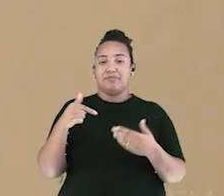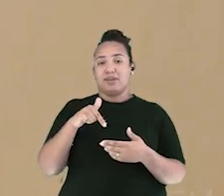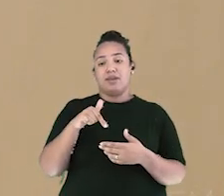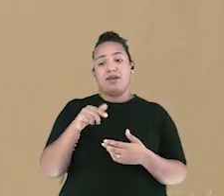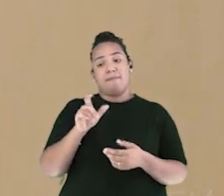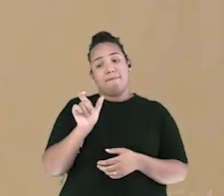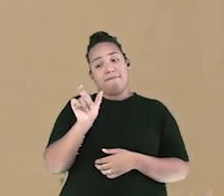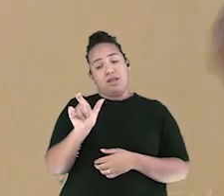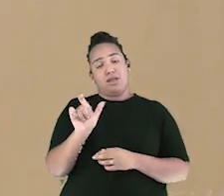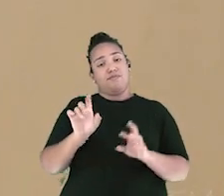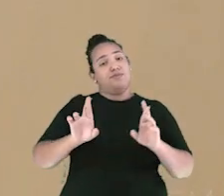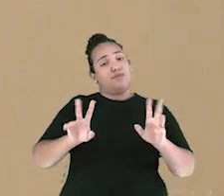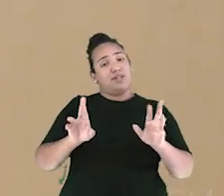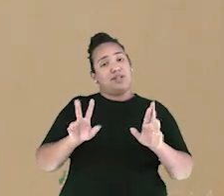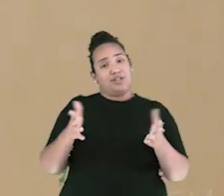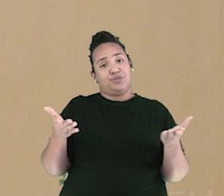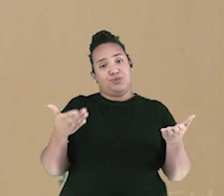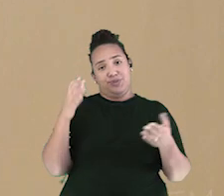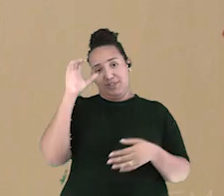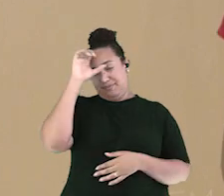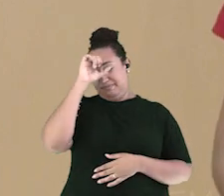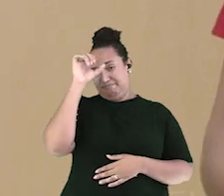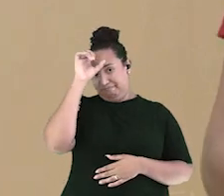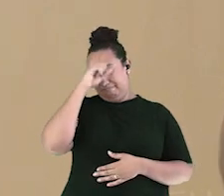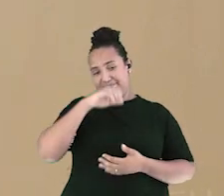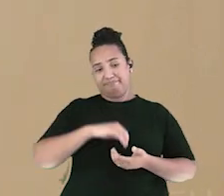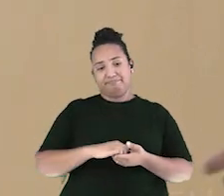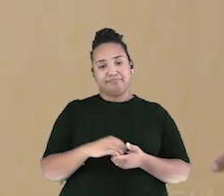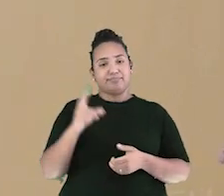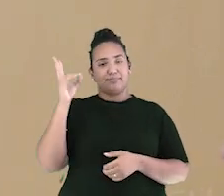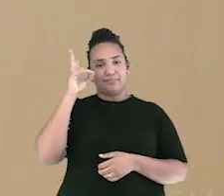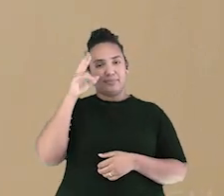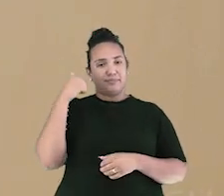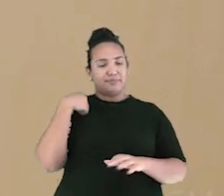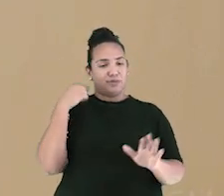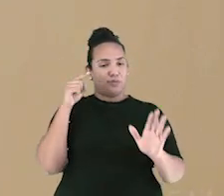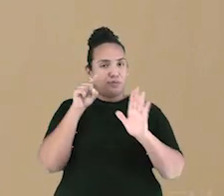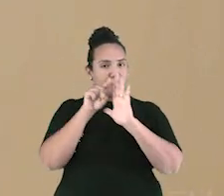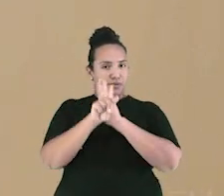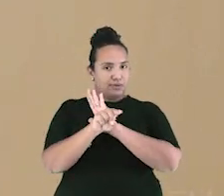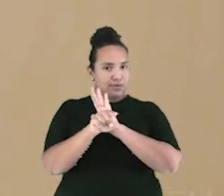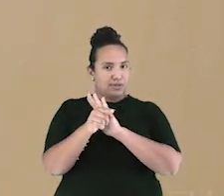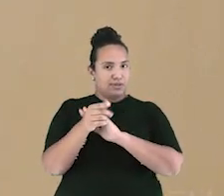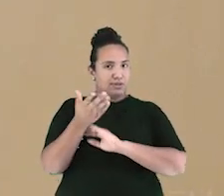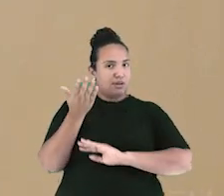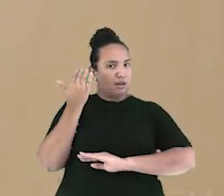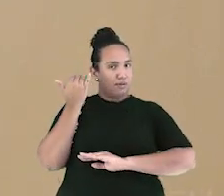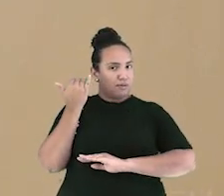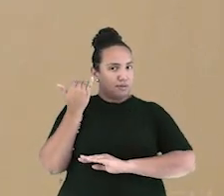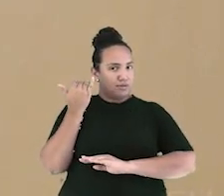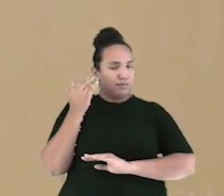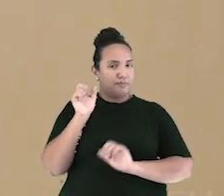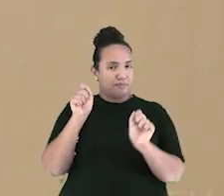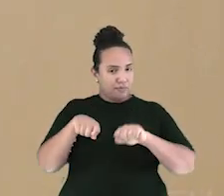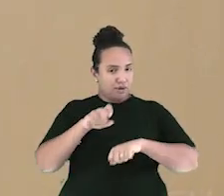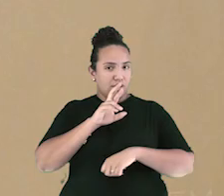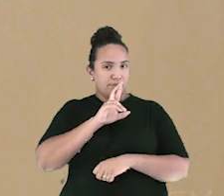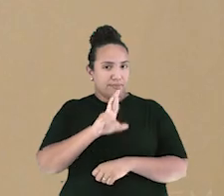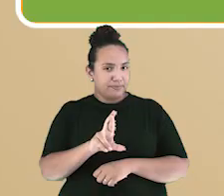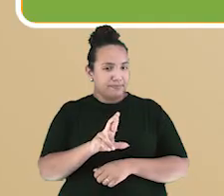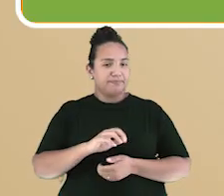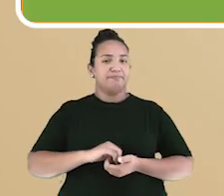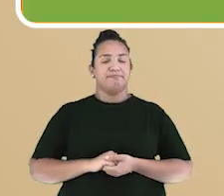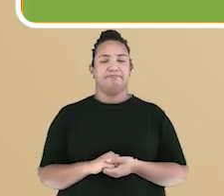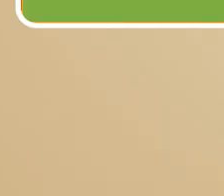interpretação diferente do que aprendemos hoje, Então, a pergunta que fizemos lá no início pode ser respondida? O que vocês acham? Vamos trazer ela de volta,